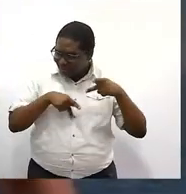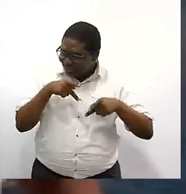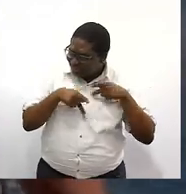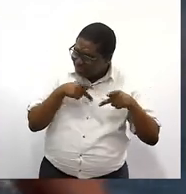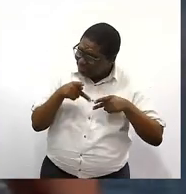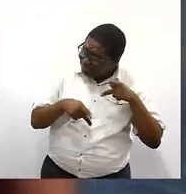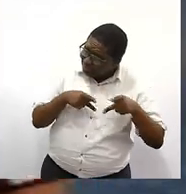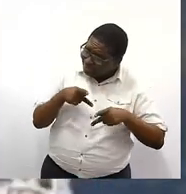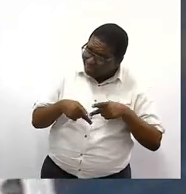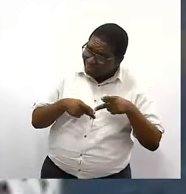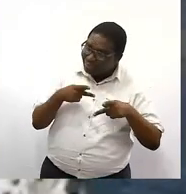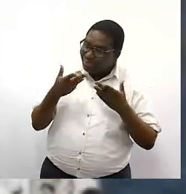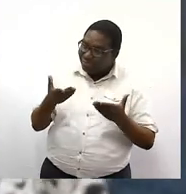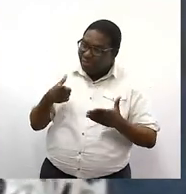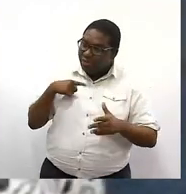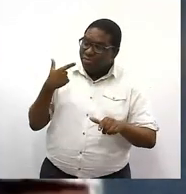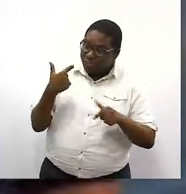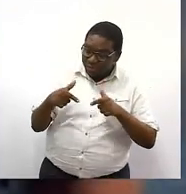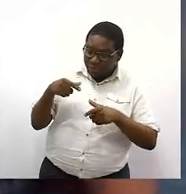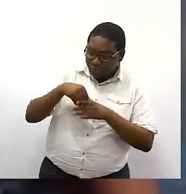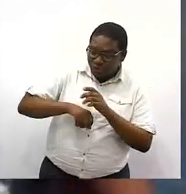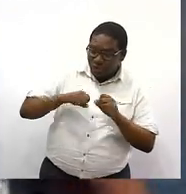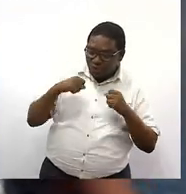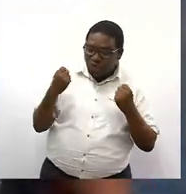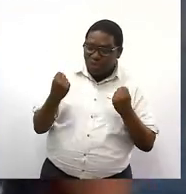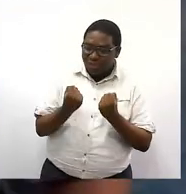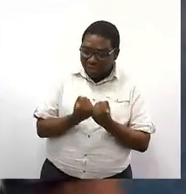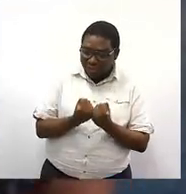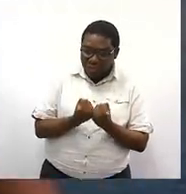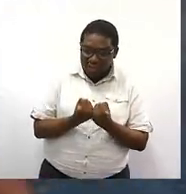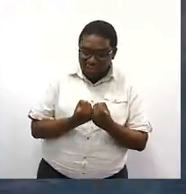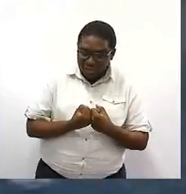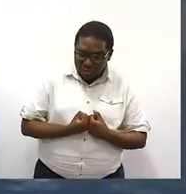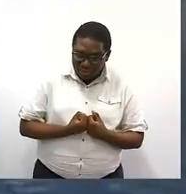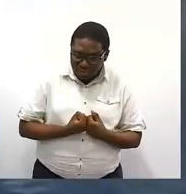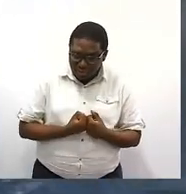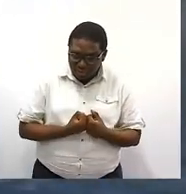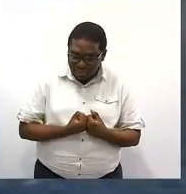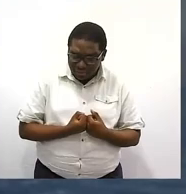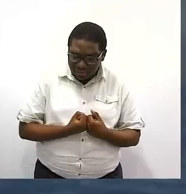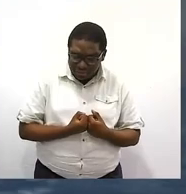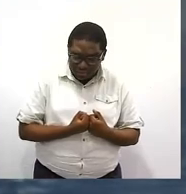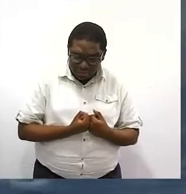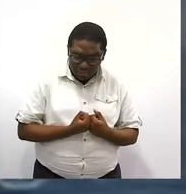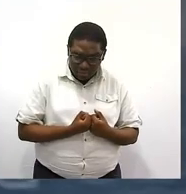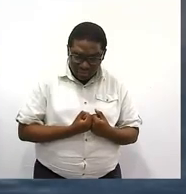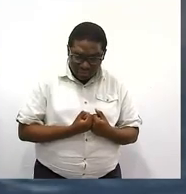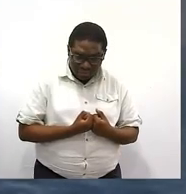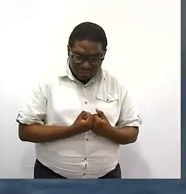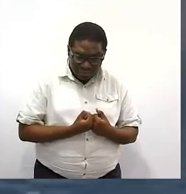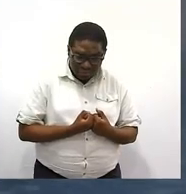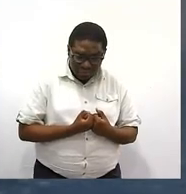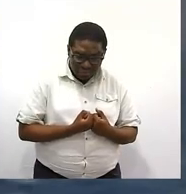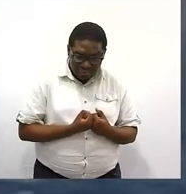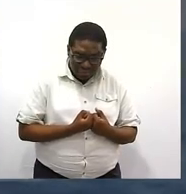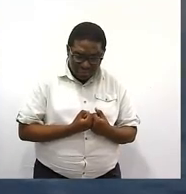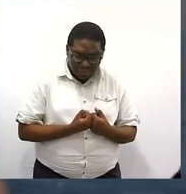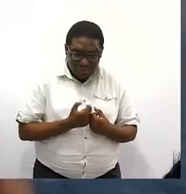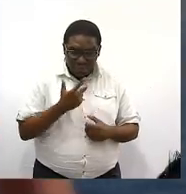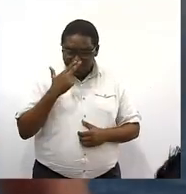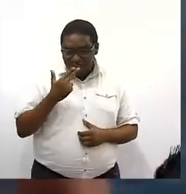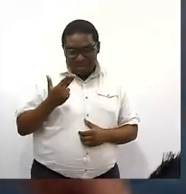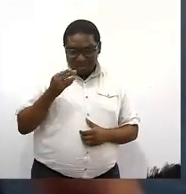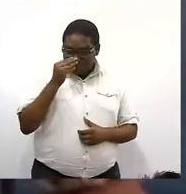né? Sobre o aspecto social da população ribeirinha. Enquanto tantos e tantos abastardos viram as costas,